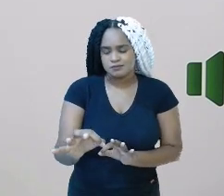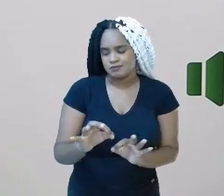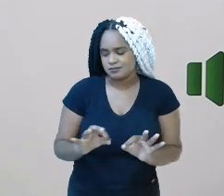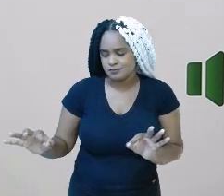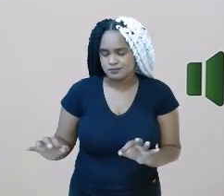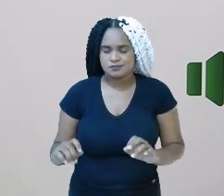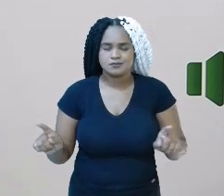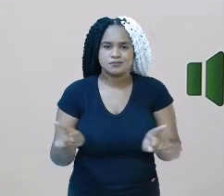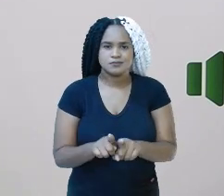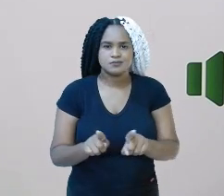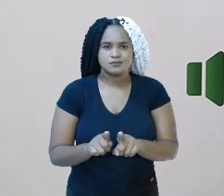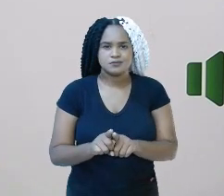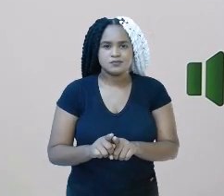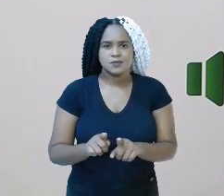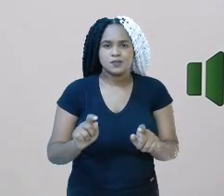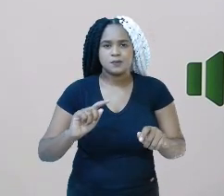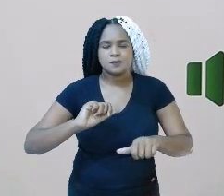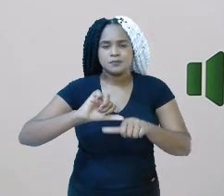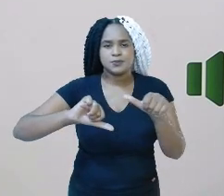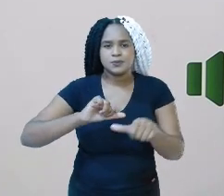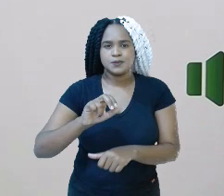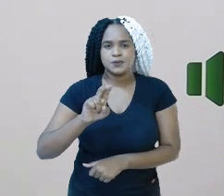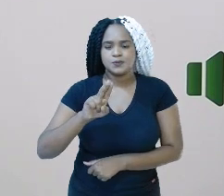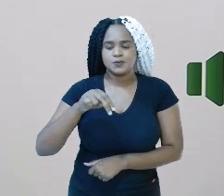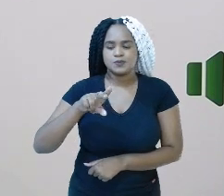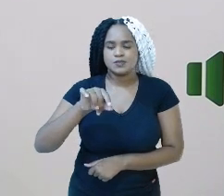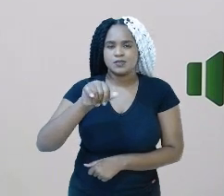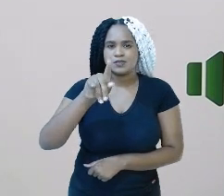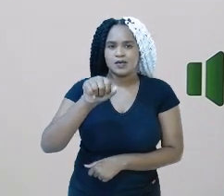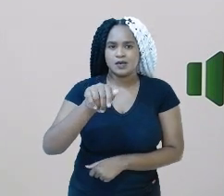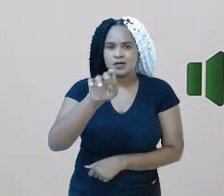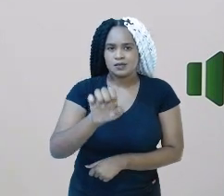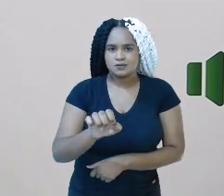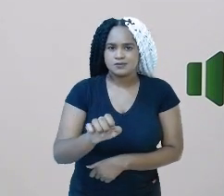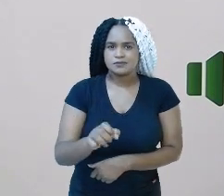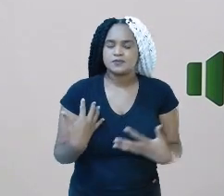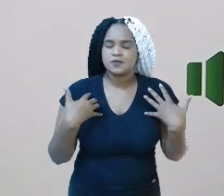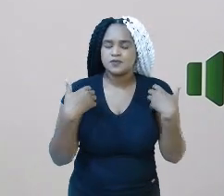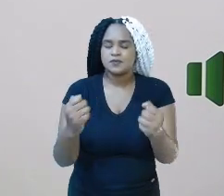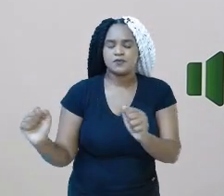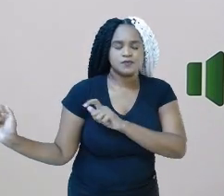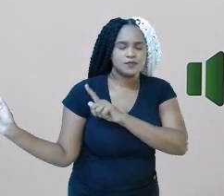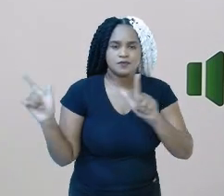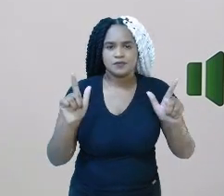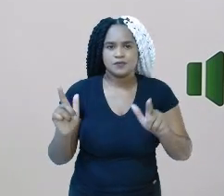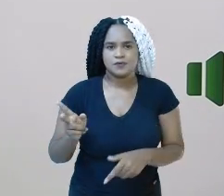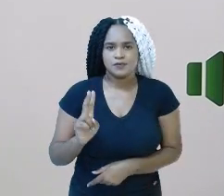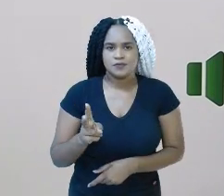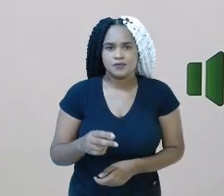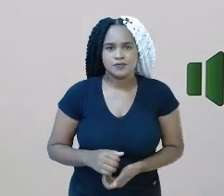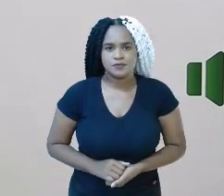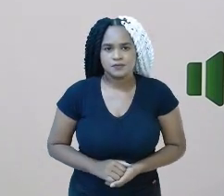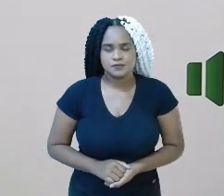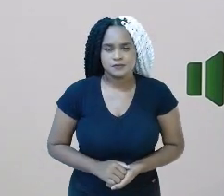as minhas unidades de medida, quinto ano. Vamos lá para a próxima imagem.